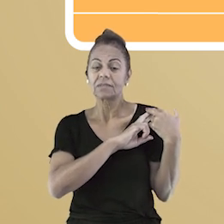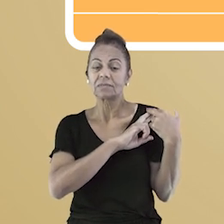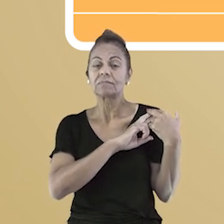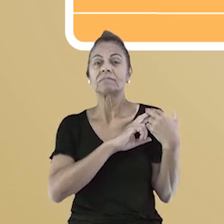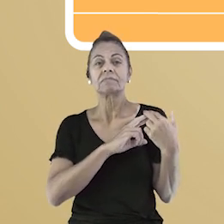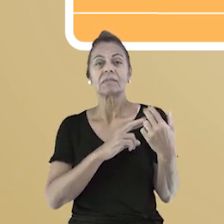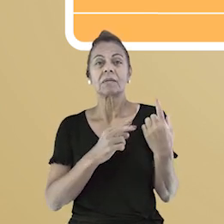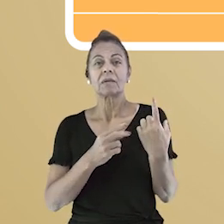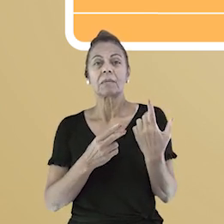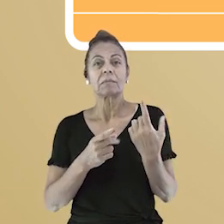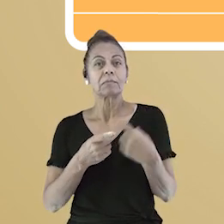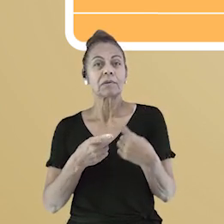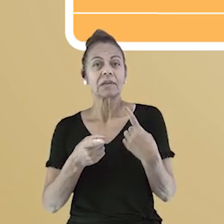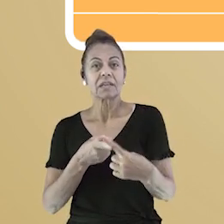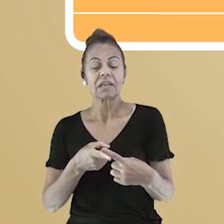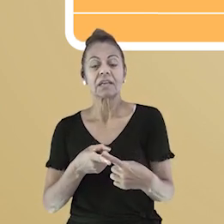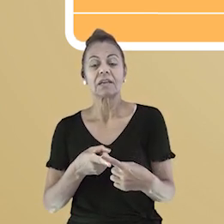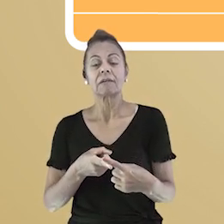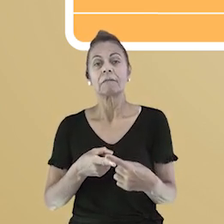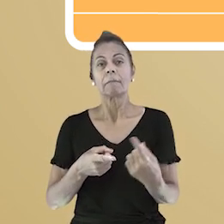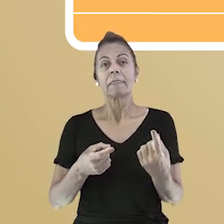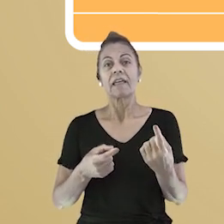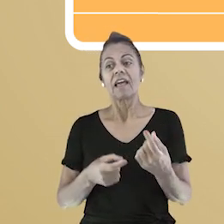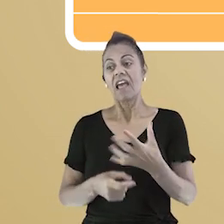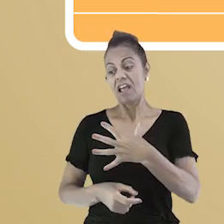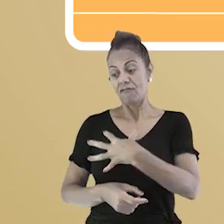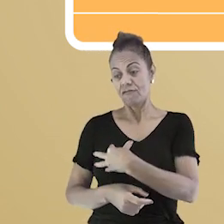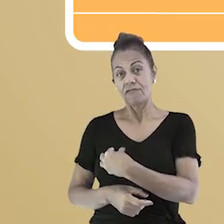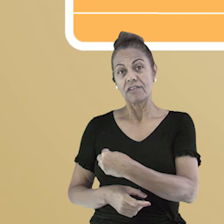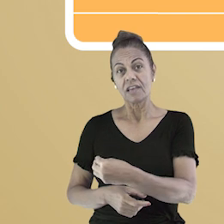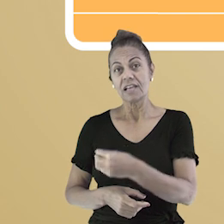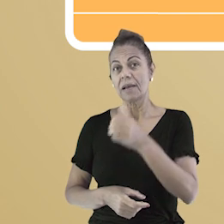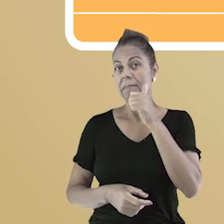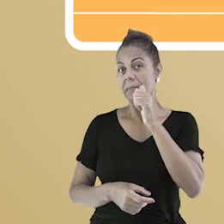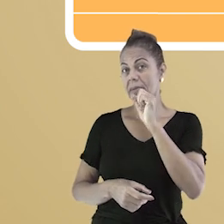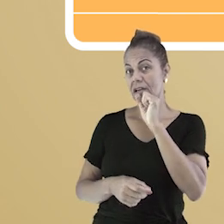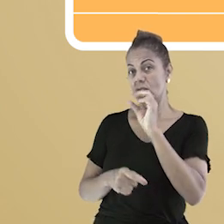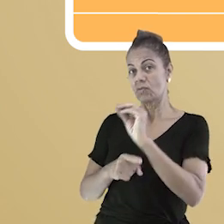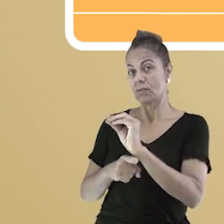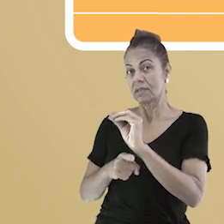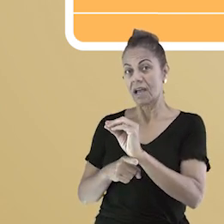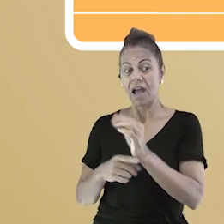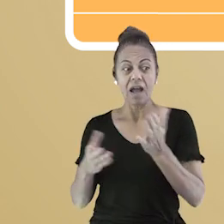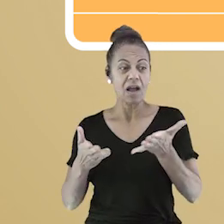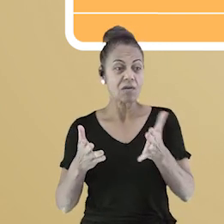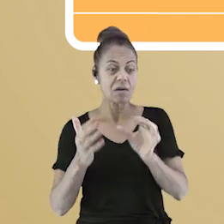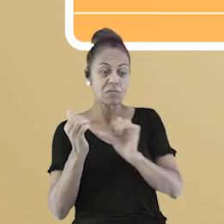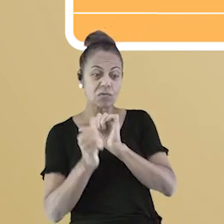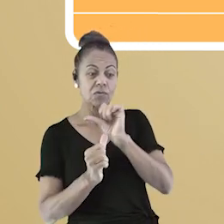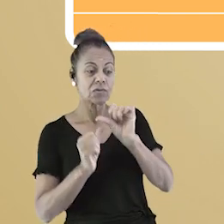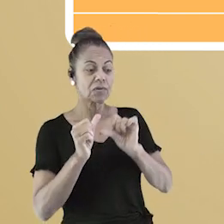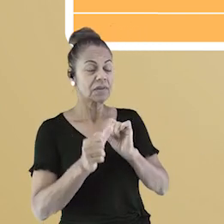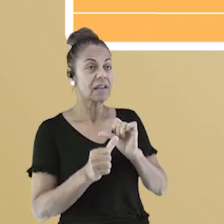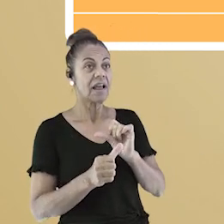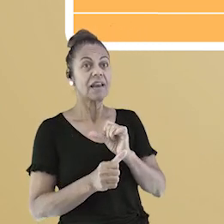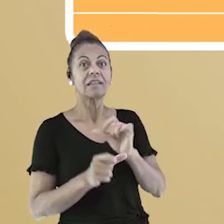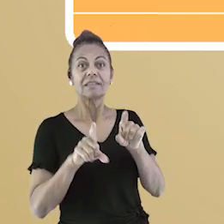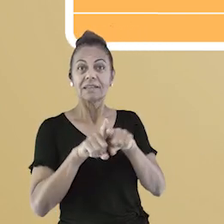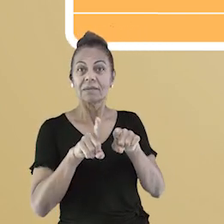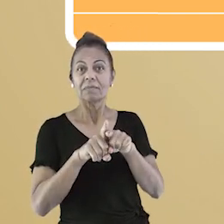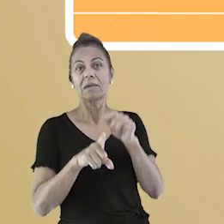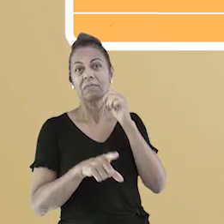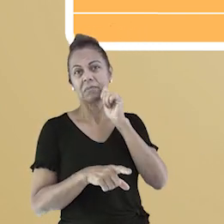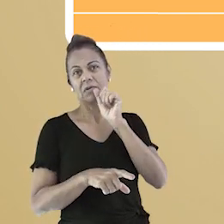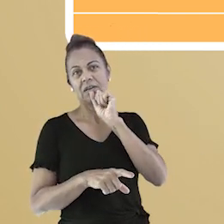de responsabilidade, na qual não necessariamente abandona a primeira condição, ou seja, ela é filha e mãe ao mesmo tempo,